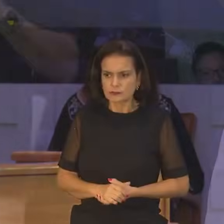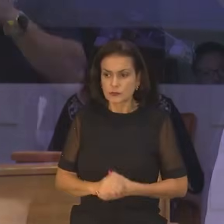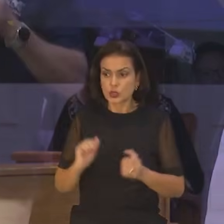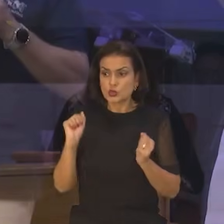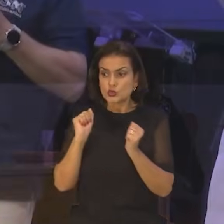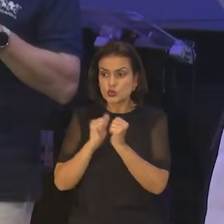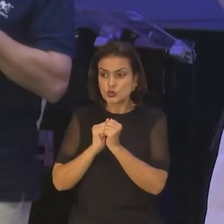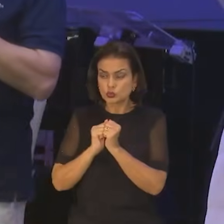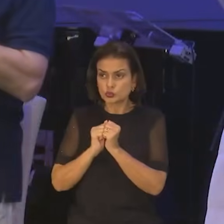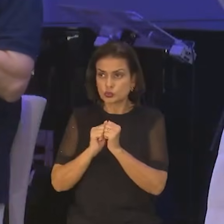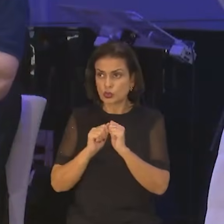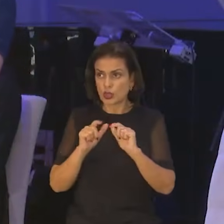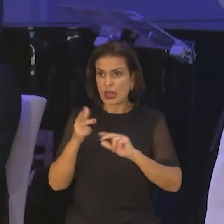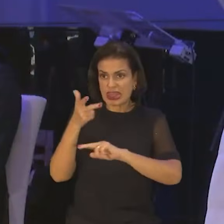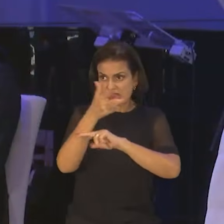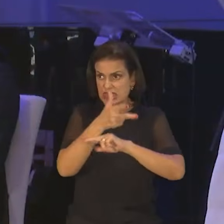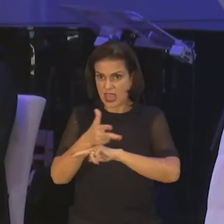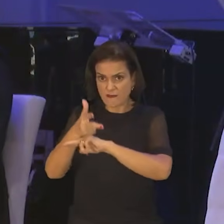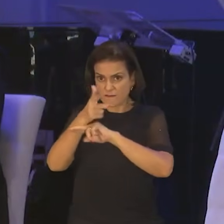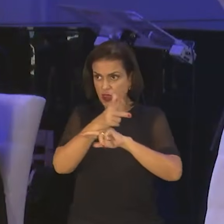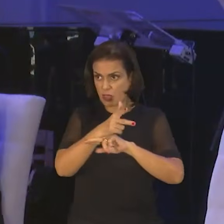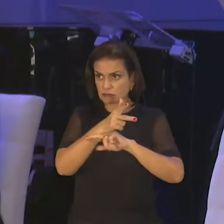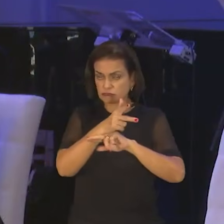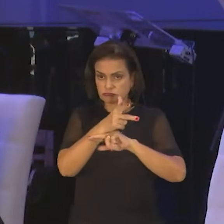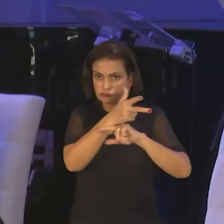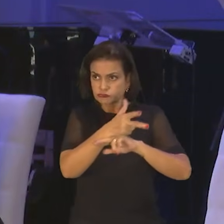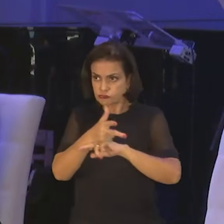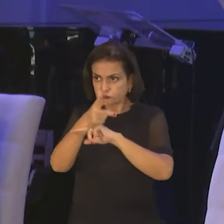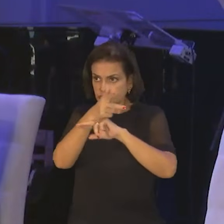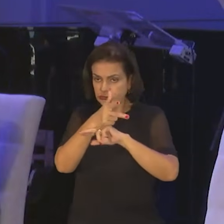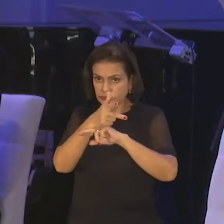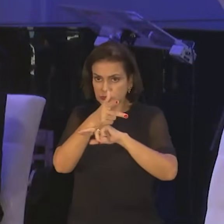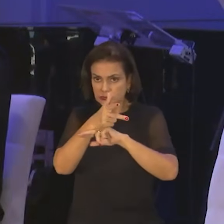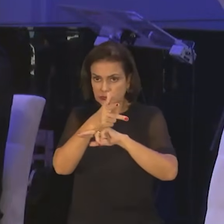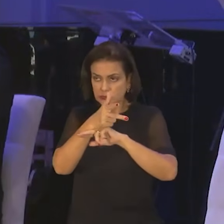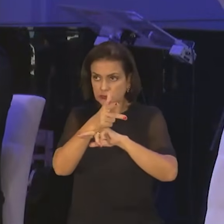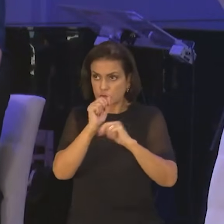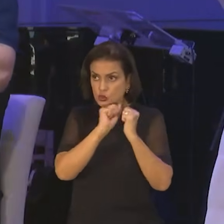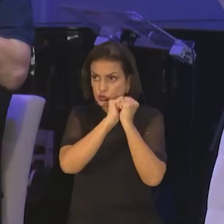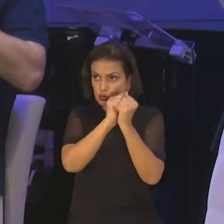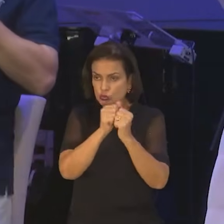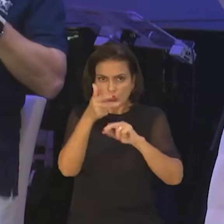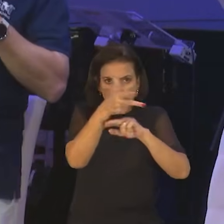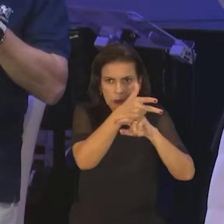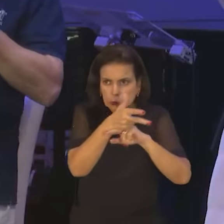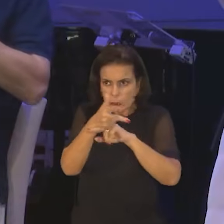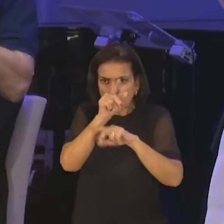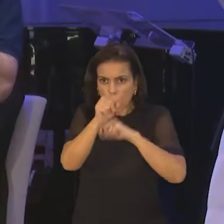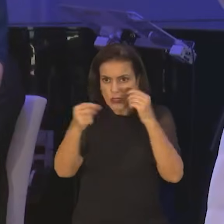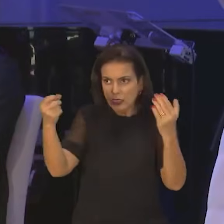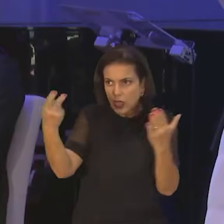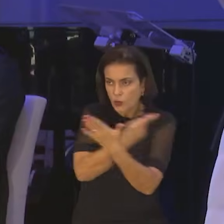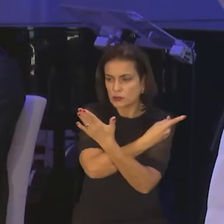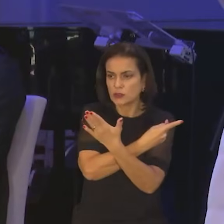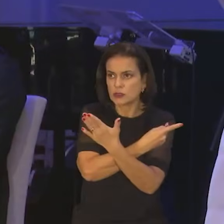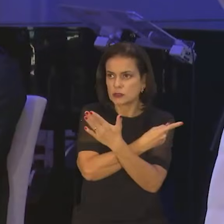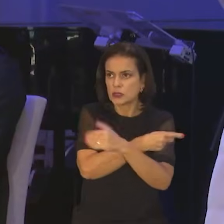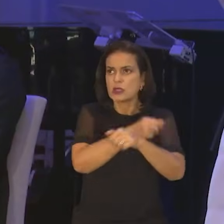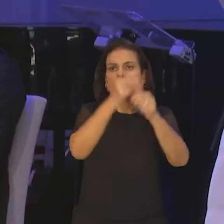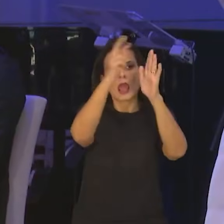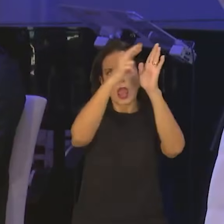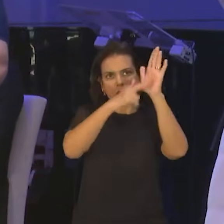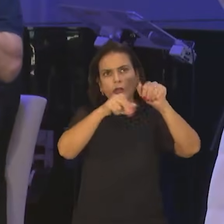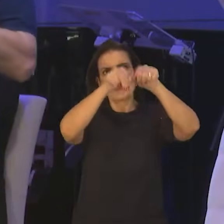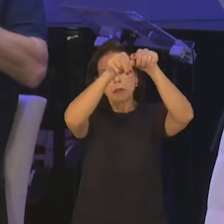Acompanhado com a mídia faz parte importante nos homens suicidas. Porque ela grava toda a situação, depois traz esse relatório para